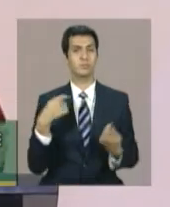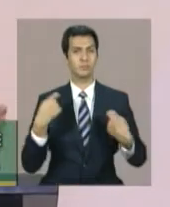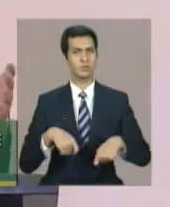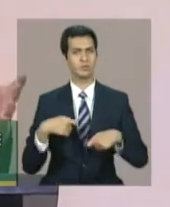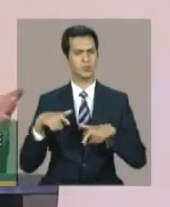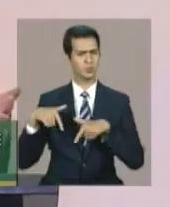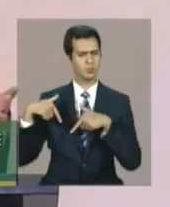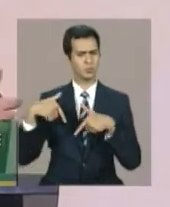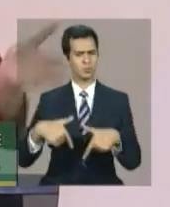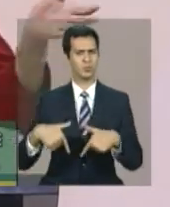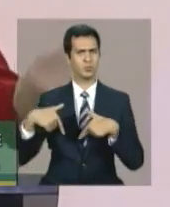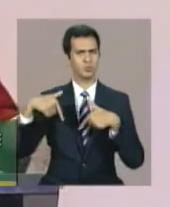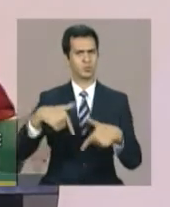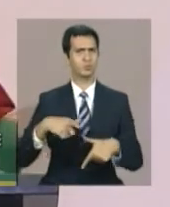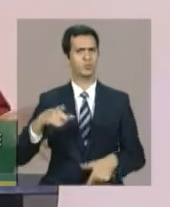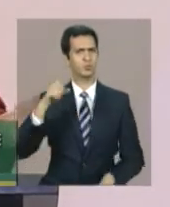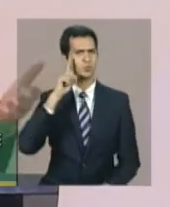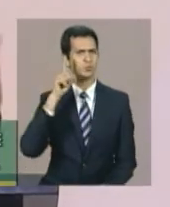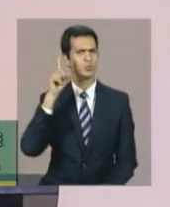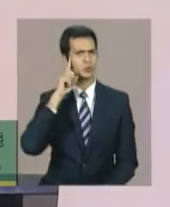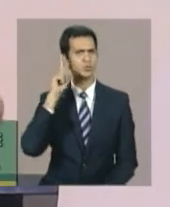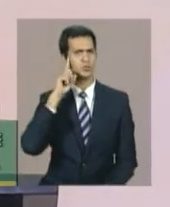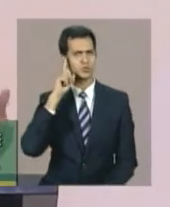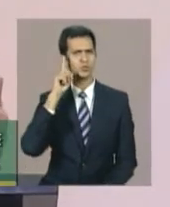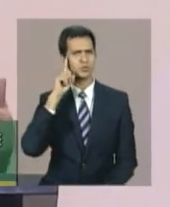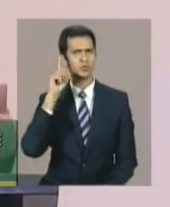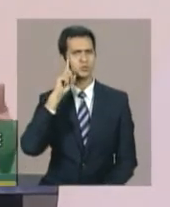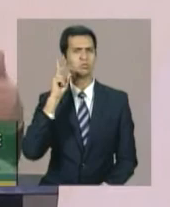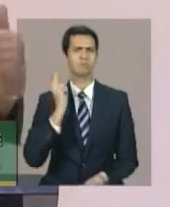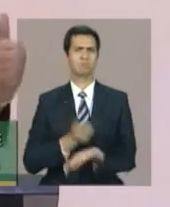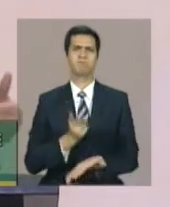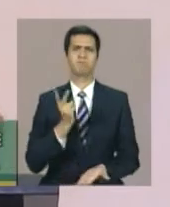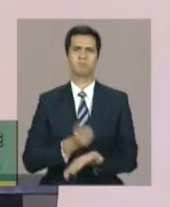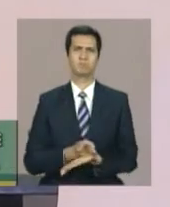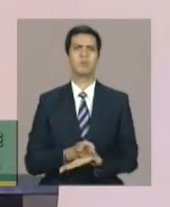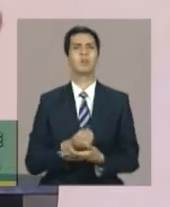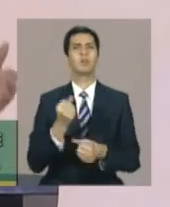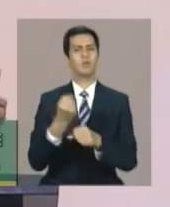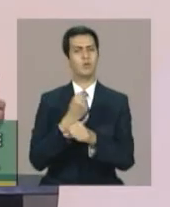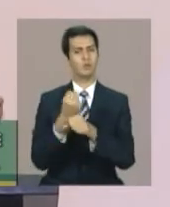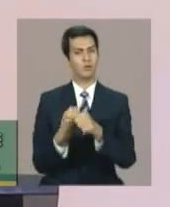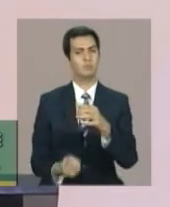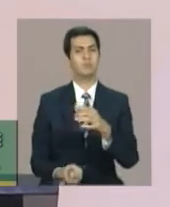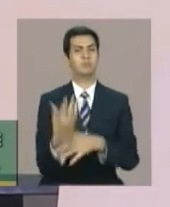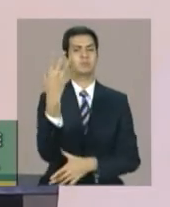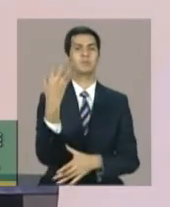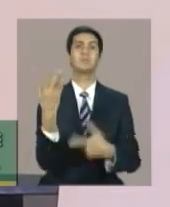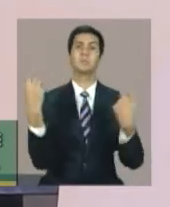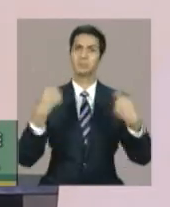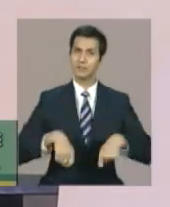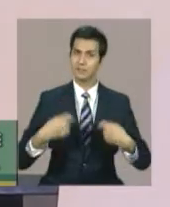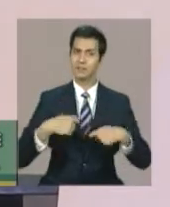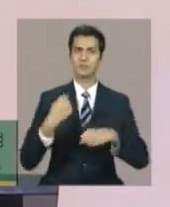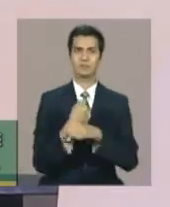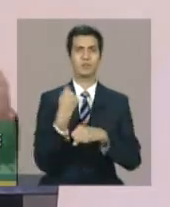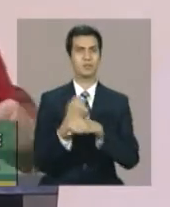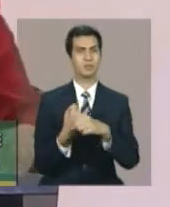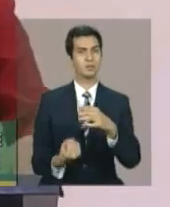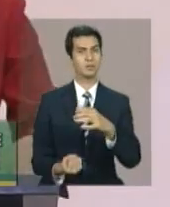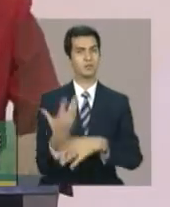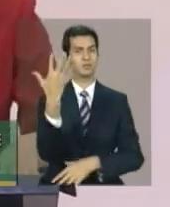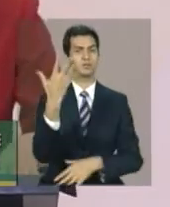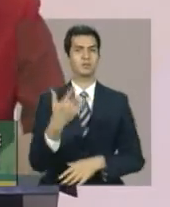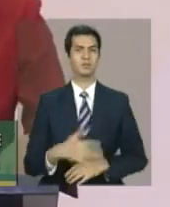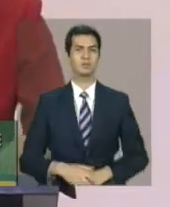diuturnamente a realizar a obra. O que nos interessa é que a obra apareça. E aí, eu queria dizer